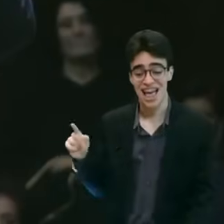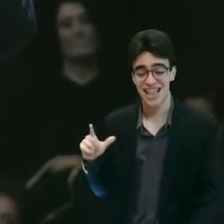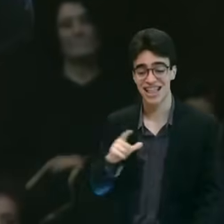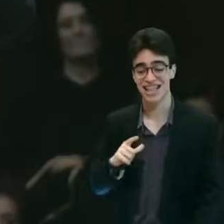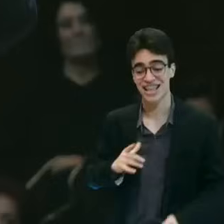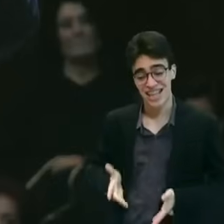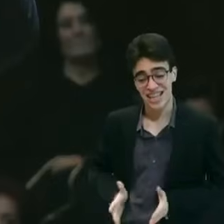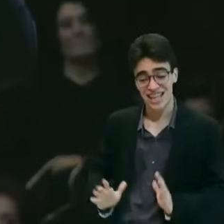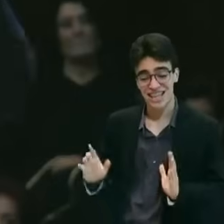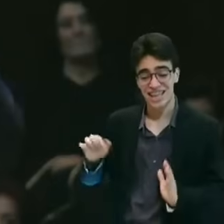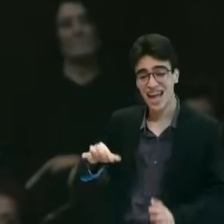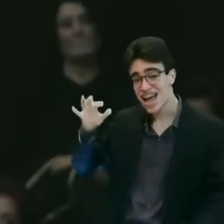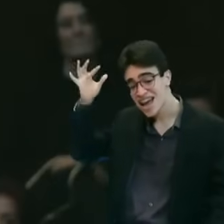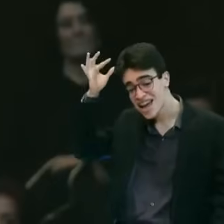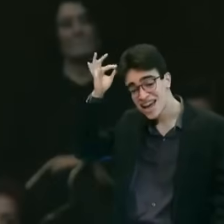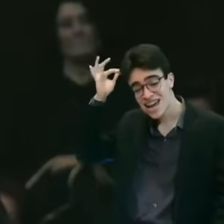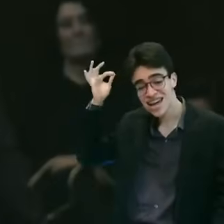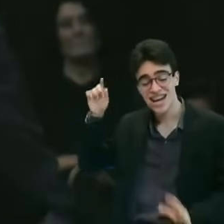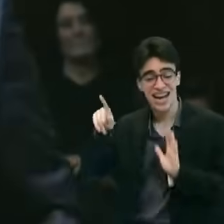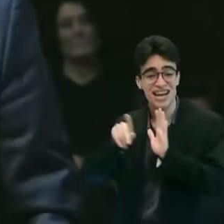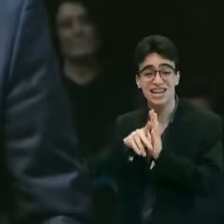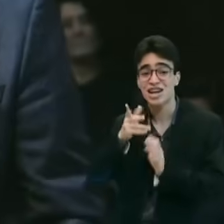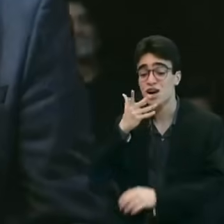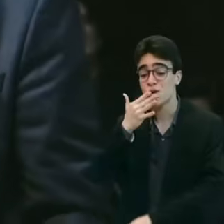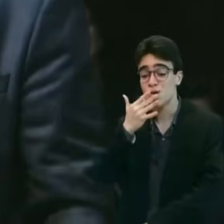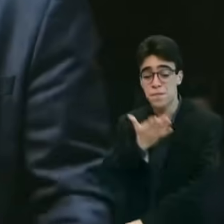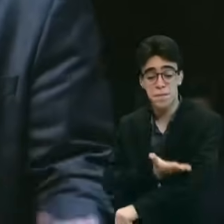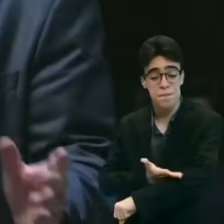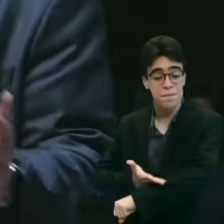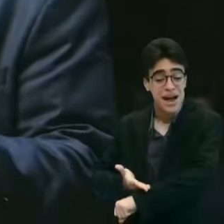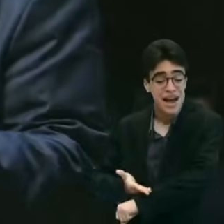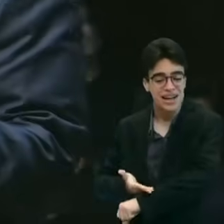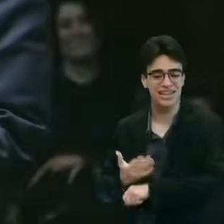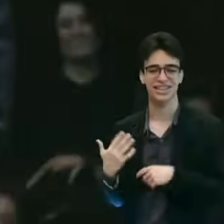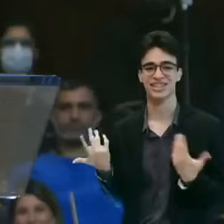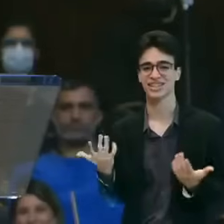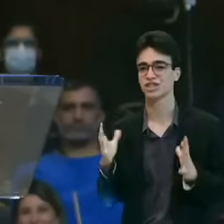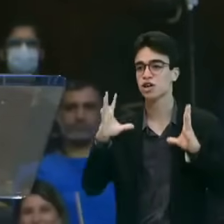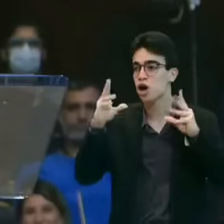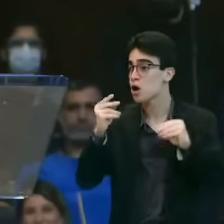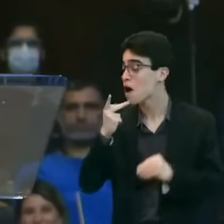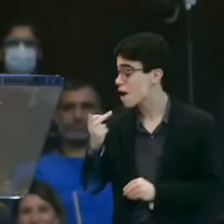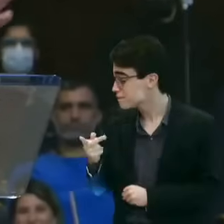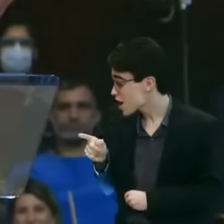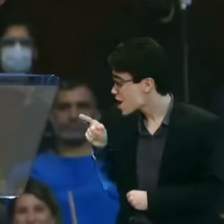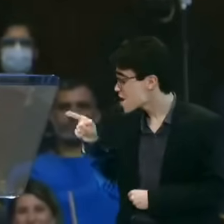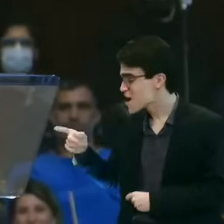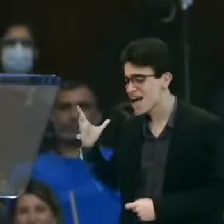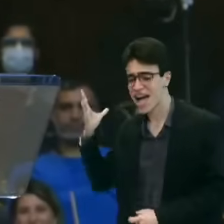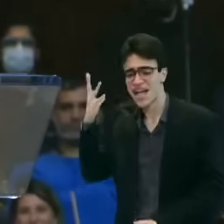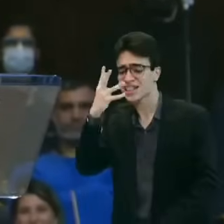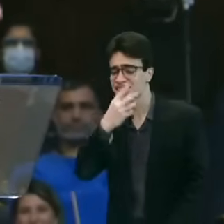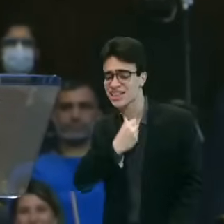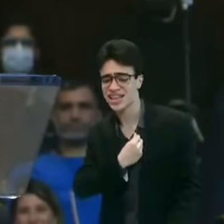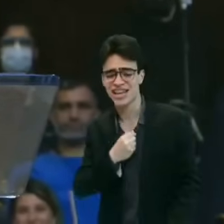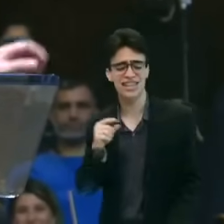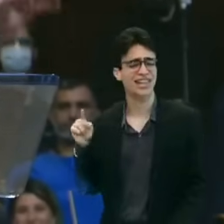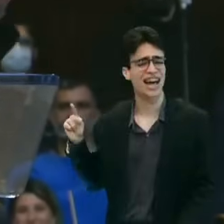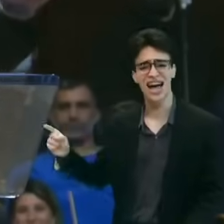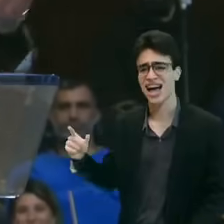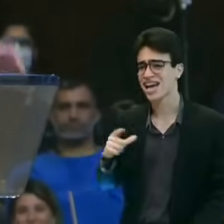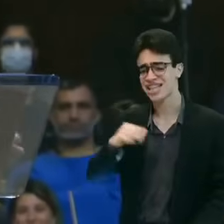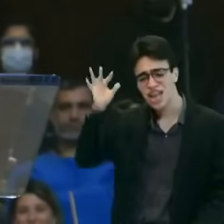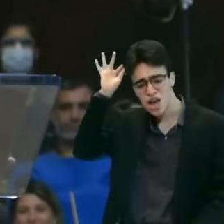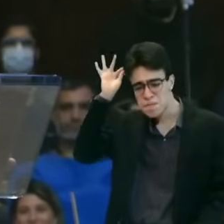de nascença uma mechinha branca no cabelo. E aí então era todo mundo dizendo, olha que coisa linda, a mechinha